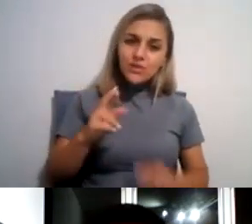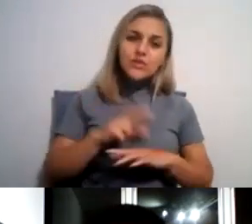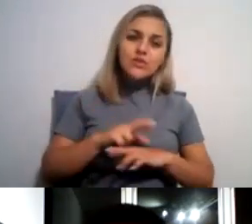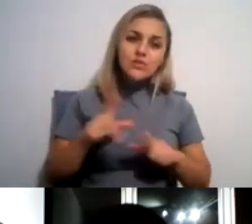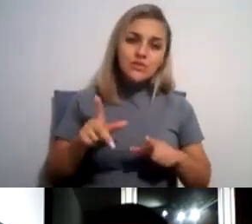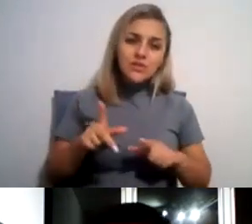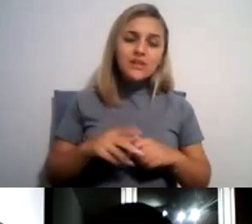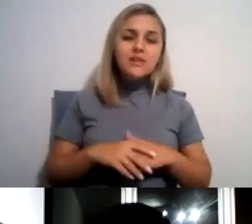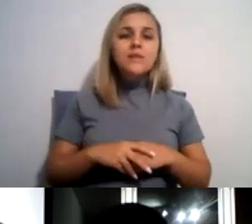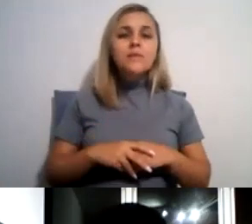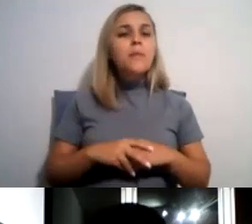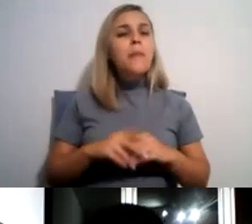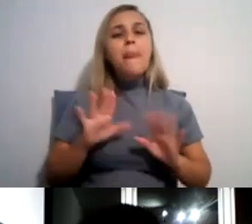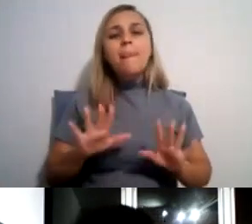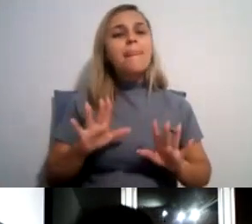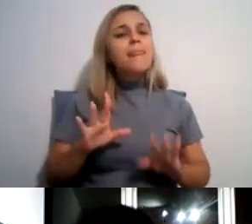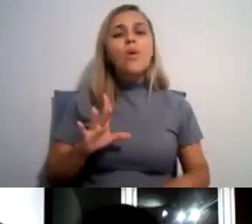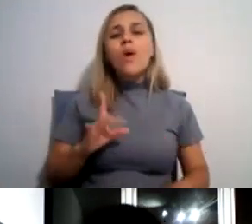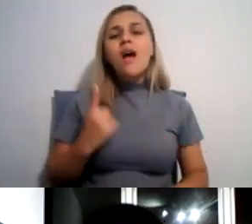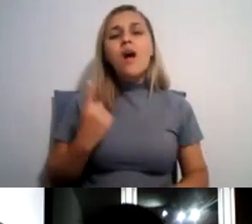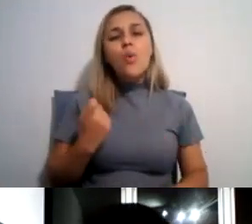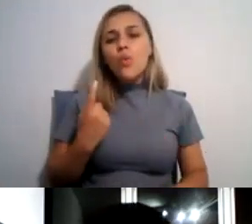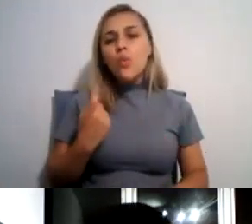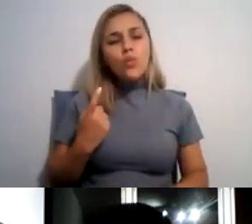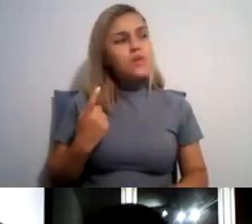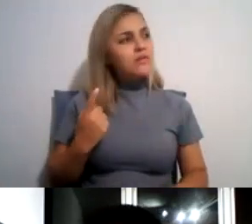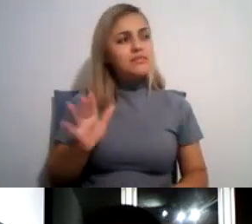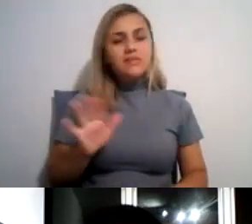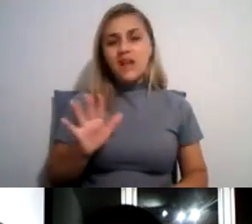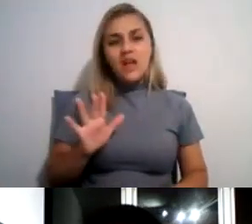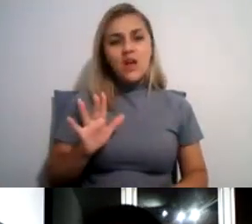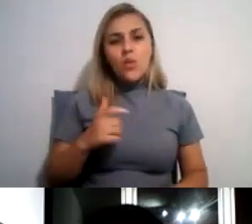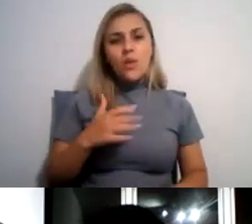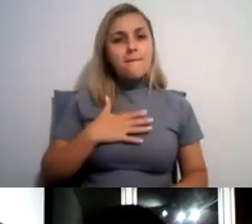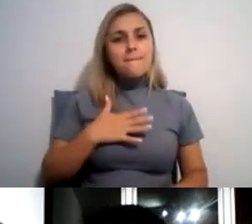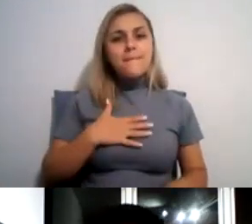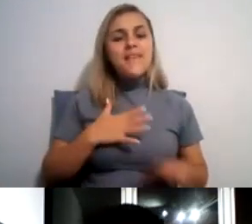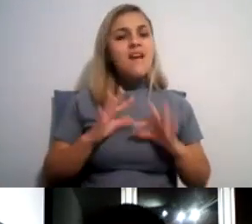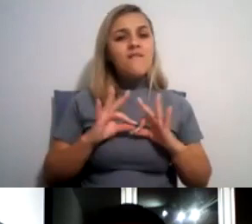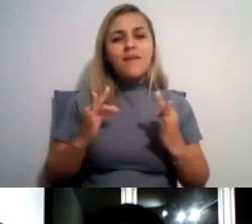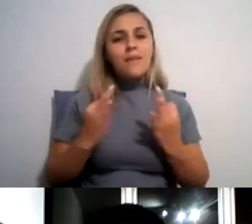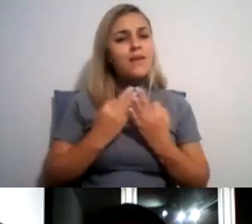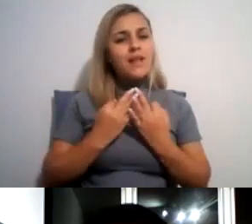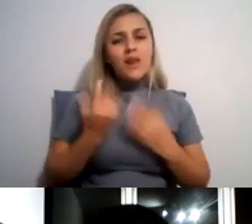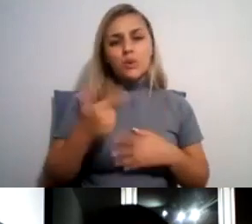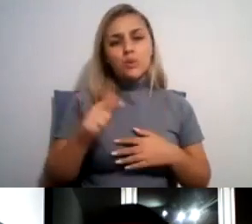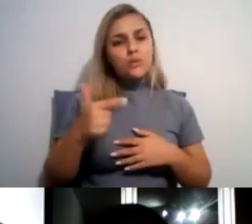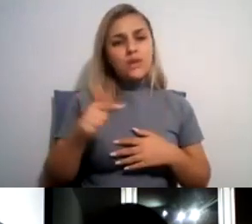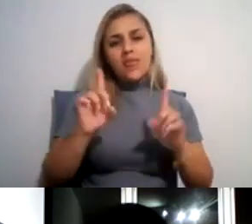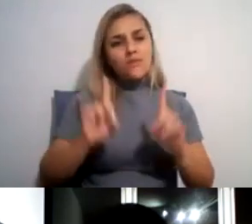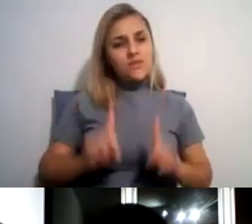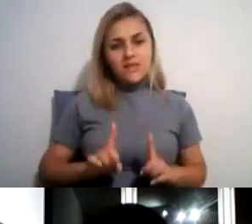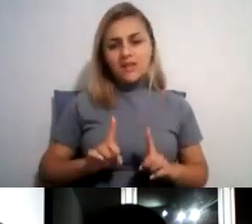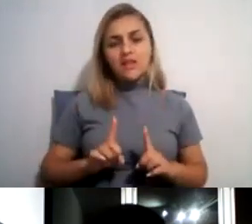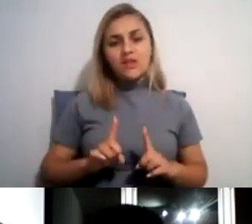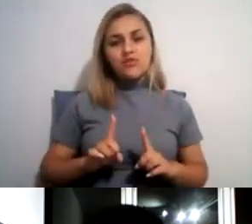foi um fator único. Eu não tenho uma pessoa com deficiência próxima ali do meu núcleo familiar, não tinha, na verdade,